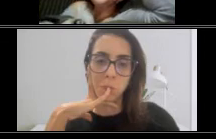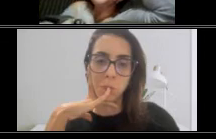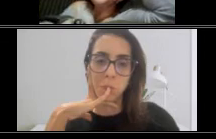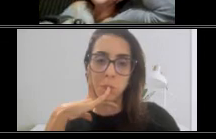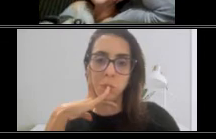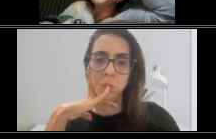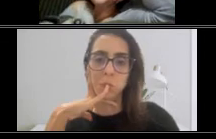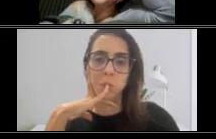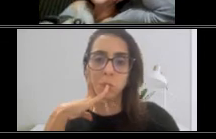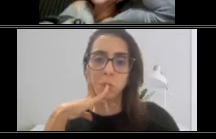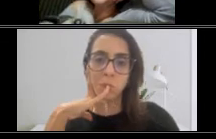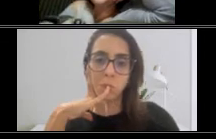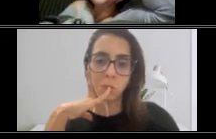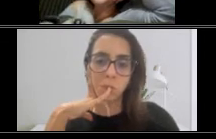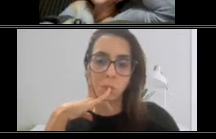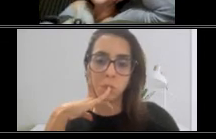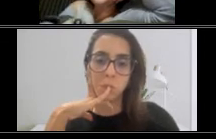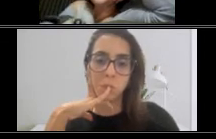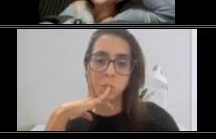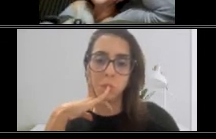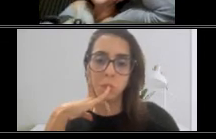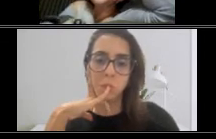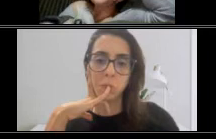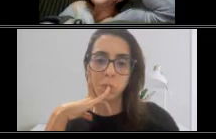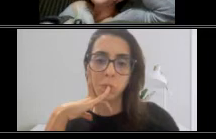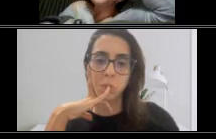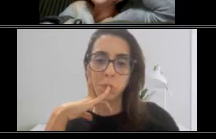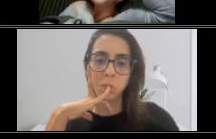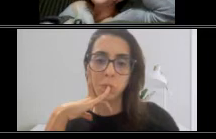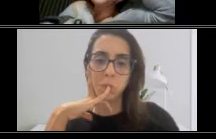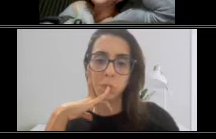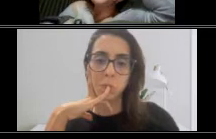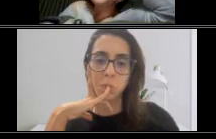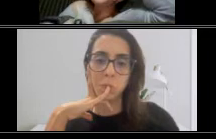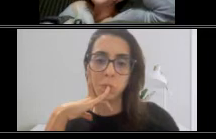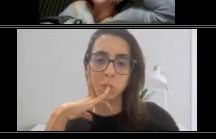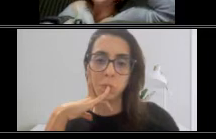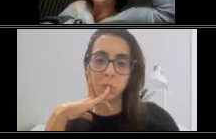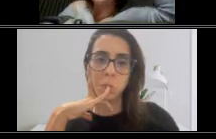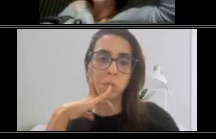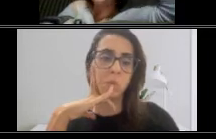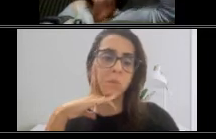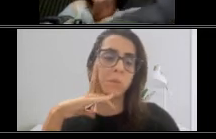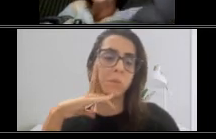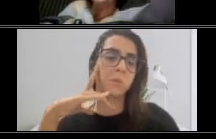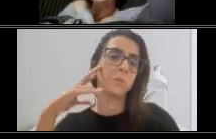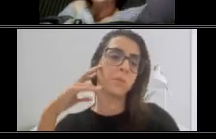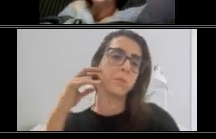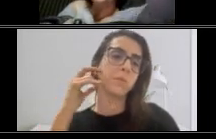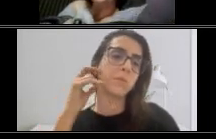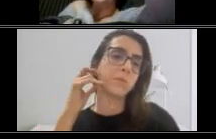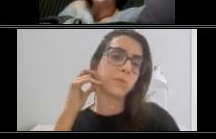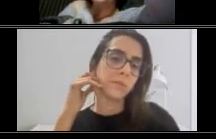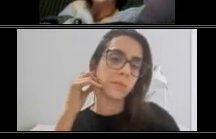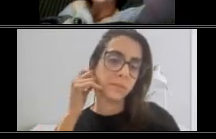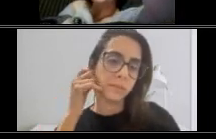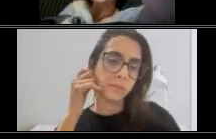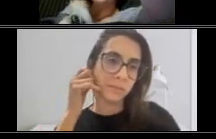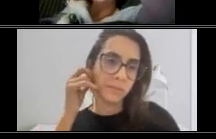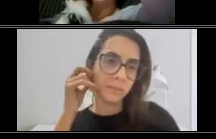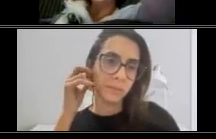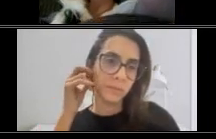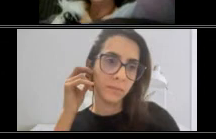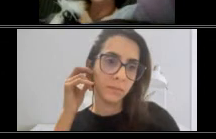pequeno para o TDAH, porque é um transtorno neurobiológico, neuroquímico, né? E